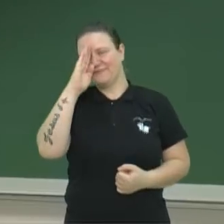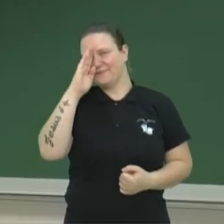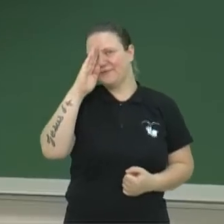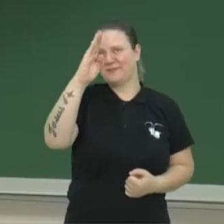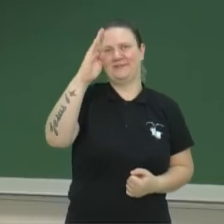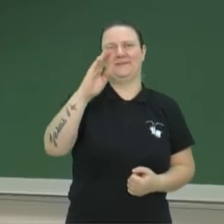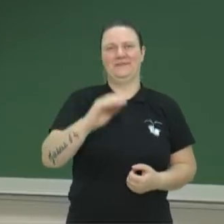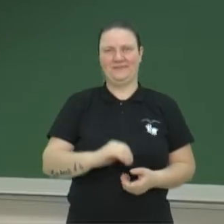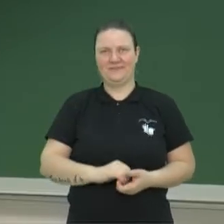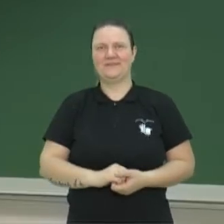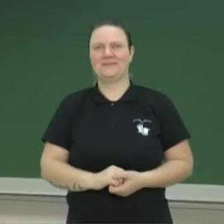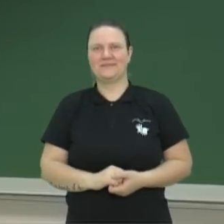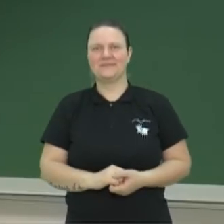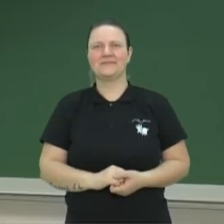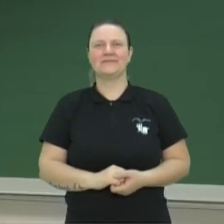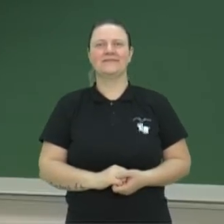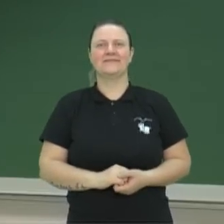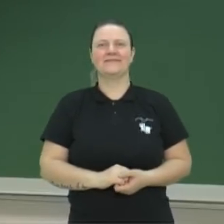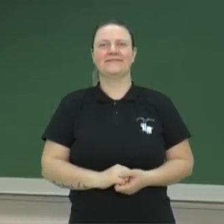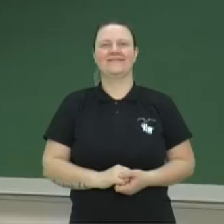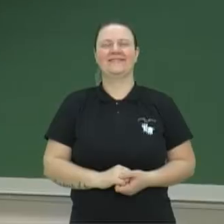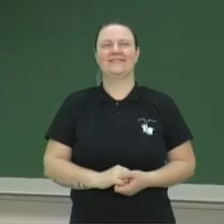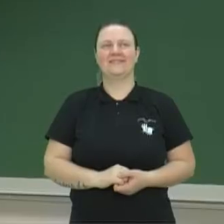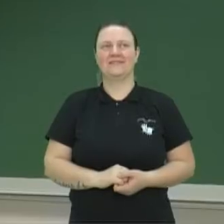fundamental, eu diria. Beleza?